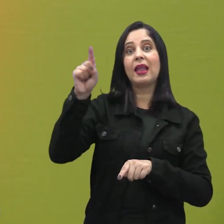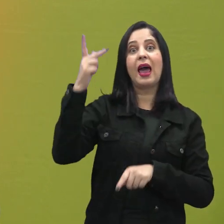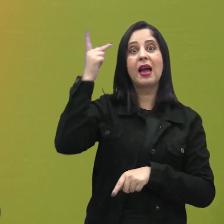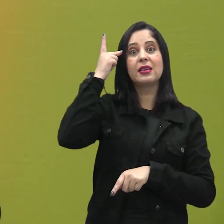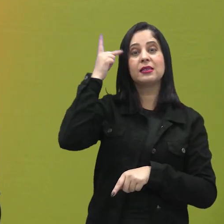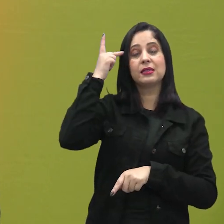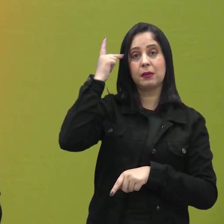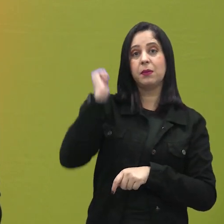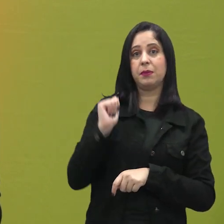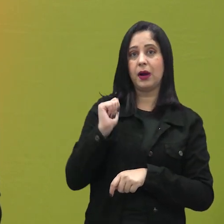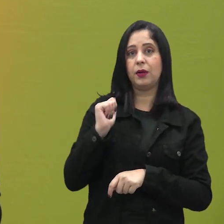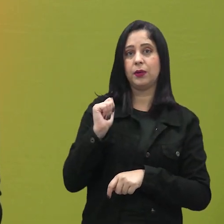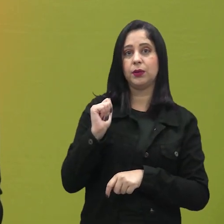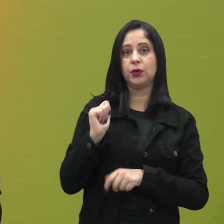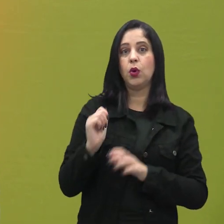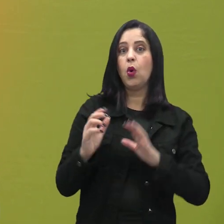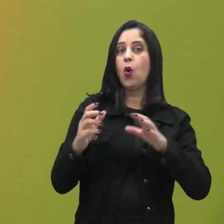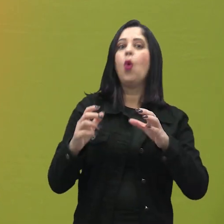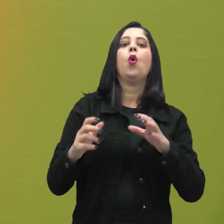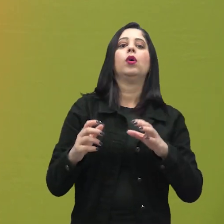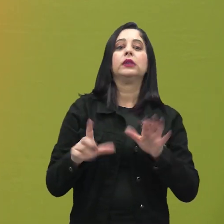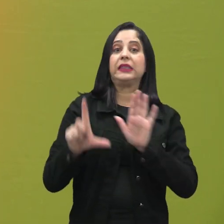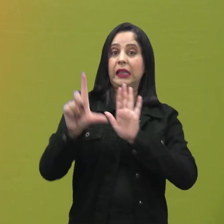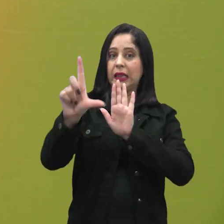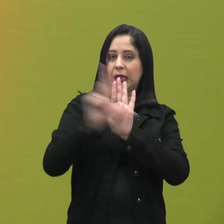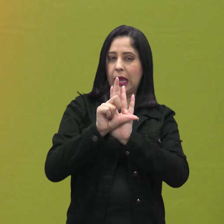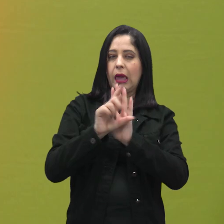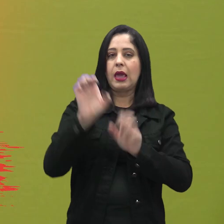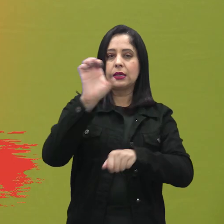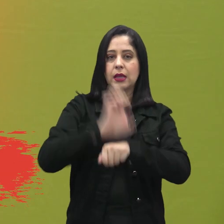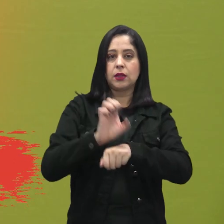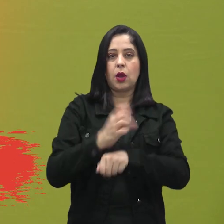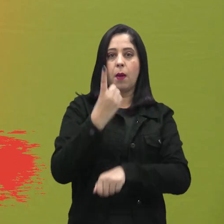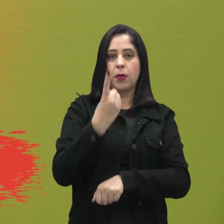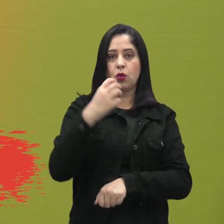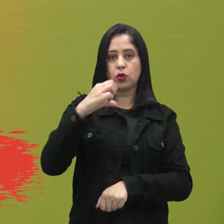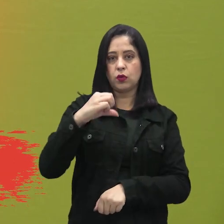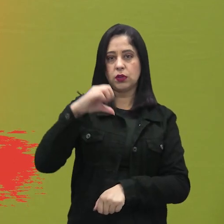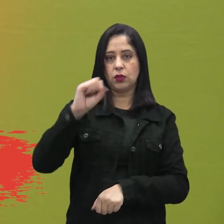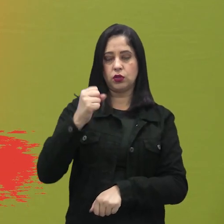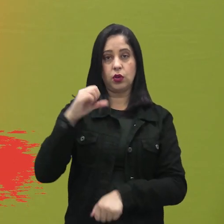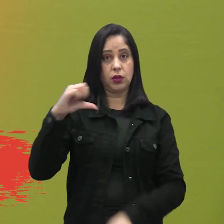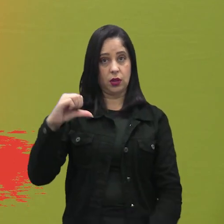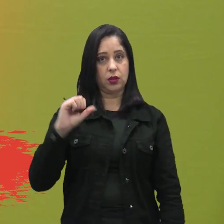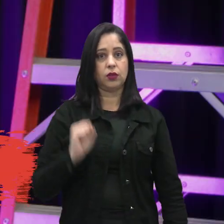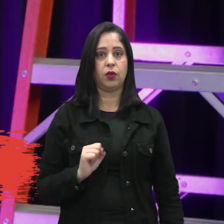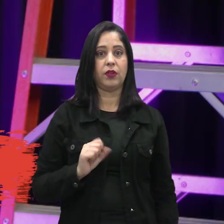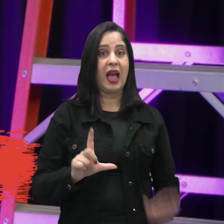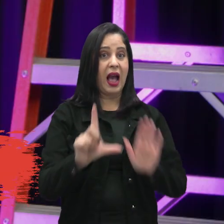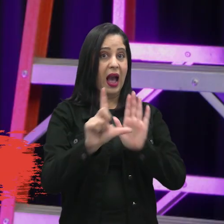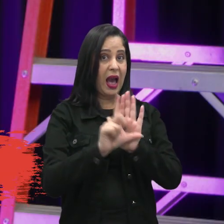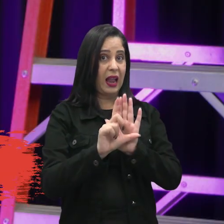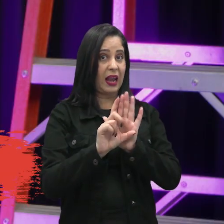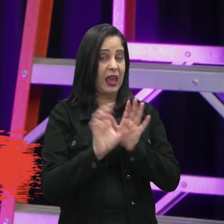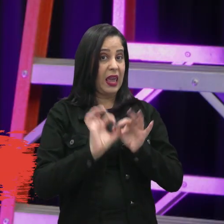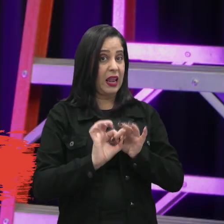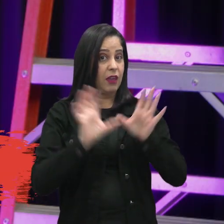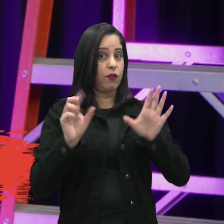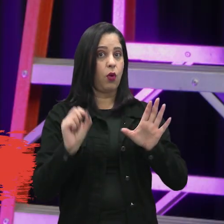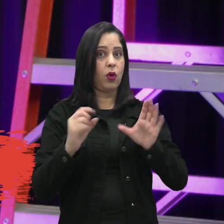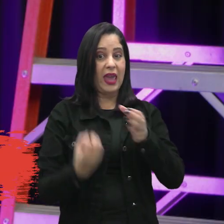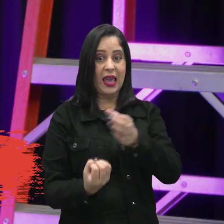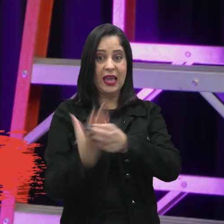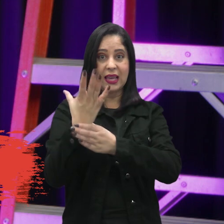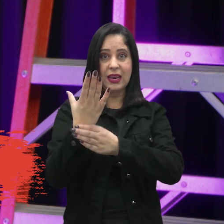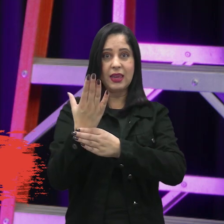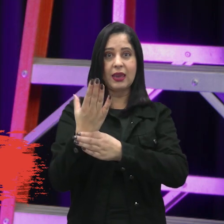América Latina em São Paulo, que foi criado por meio de uma lei estadual de 1989. É isso, a lei autorizou a fundação